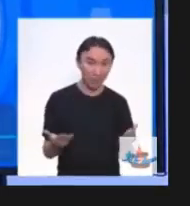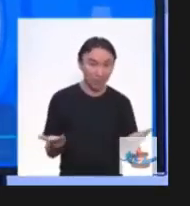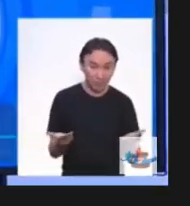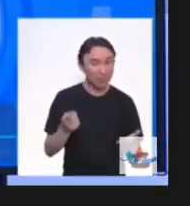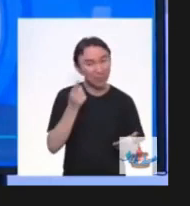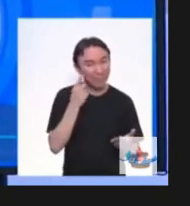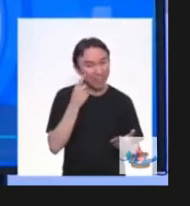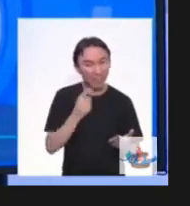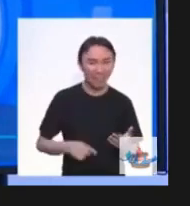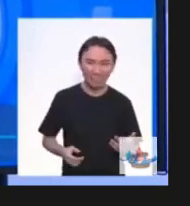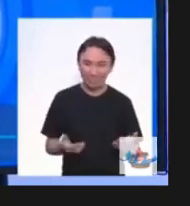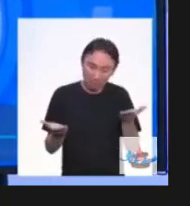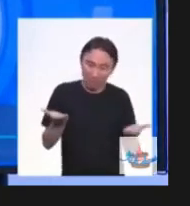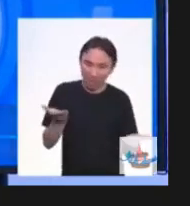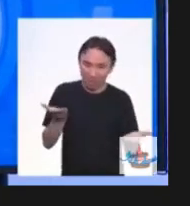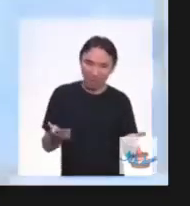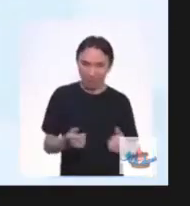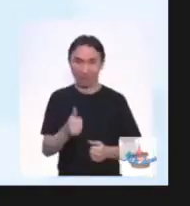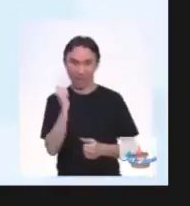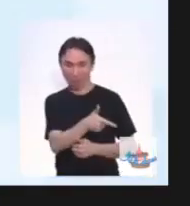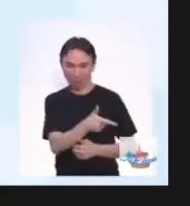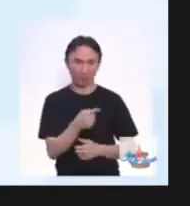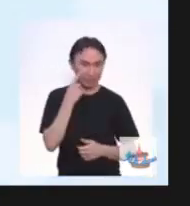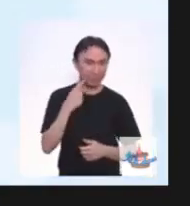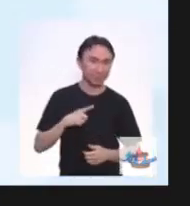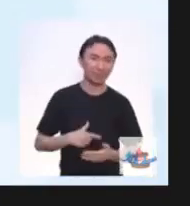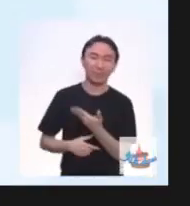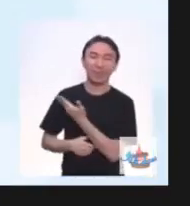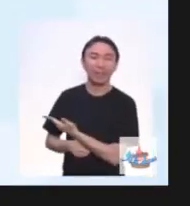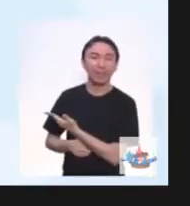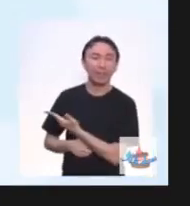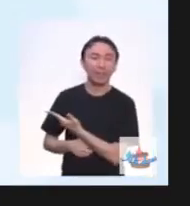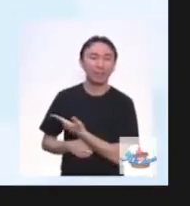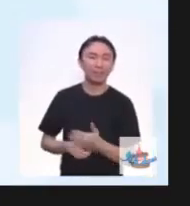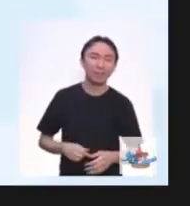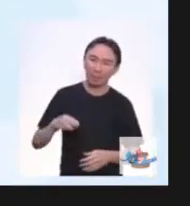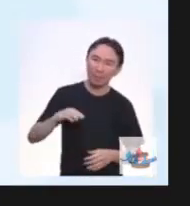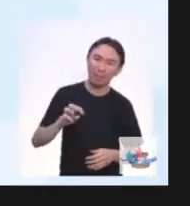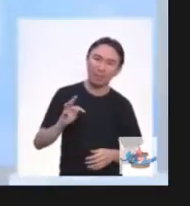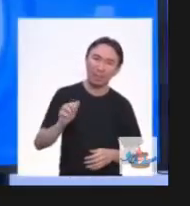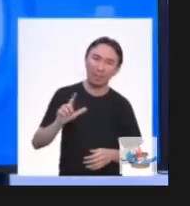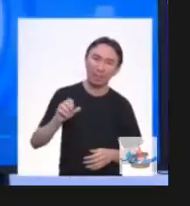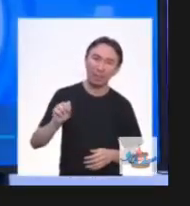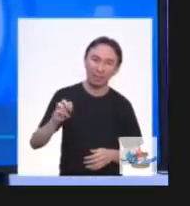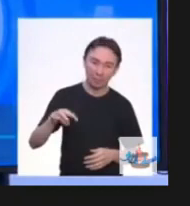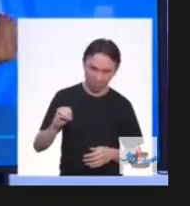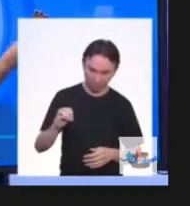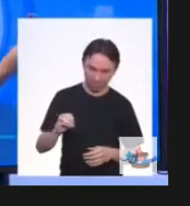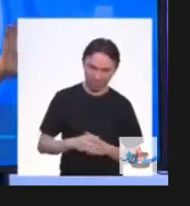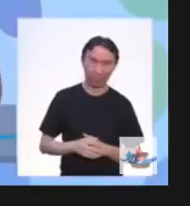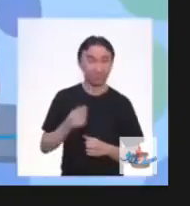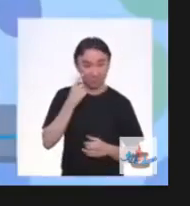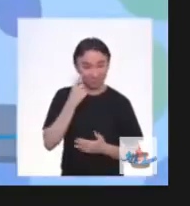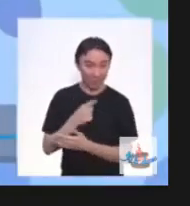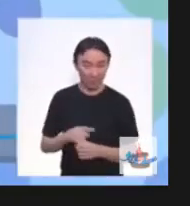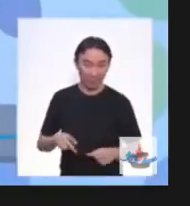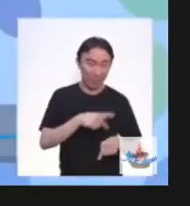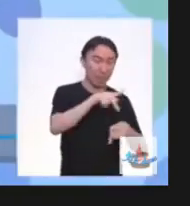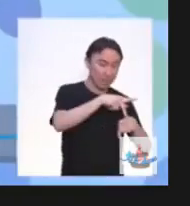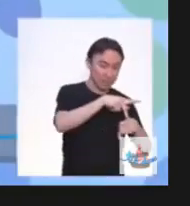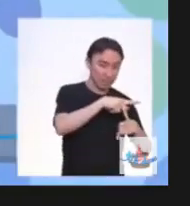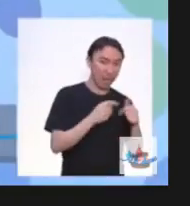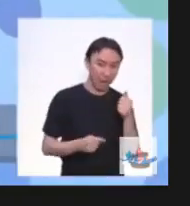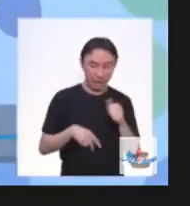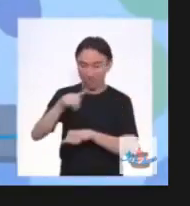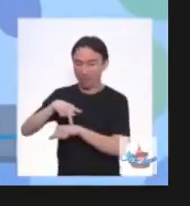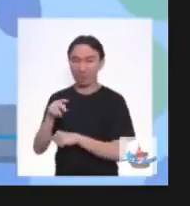balança comercial favorável, eu coloquei mais uma tela pra vocês, dá uma olhadinha. Metalismo, tá bem? Então, voltando aqui pra nós. A professora Fernanda, ela tem aqui 2 países, país A